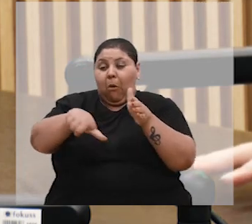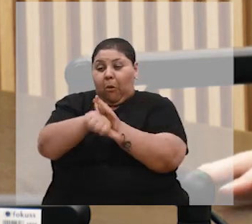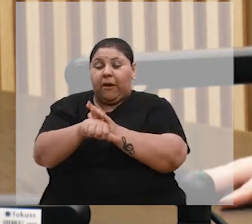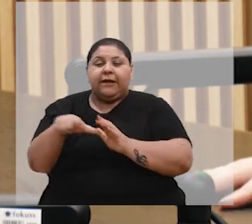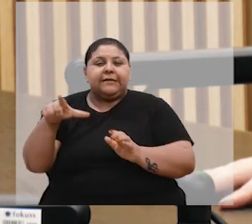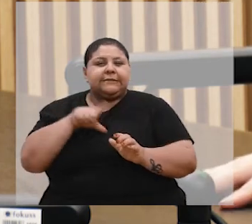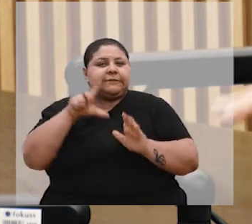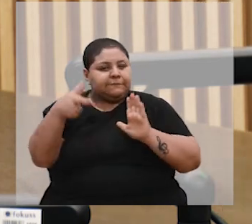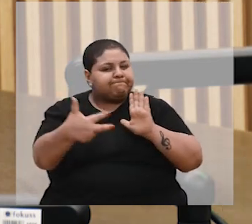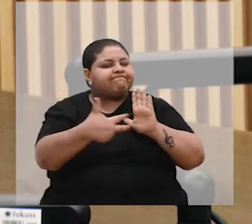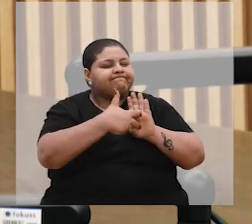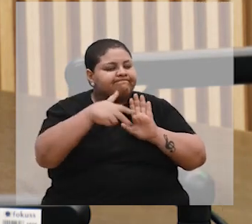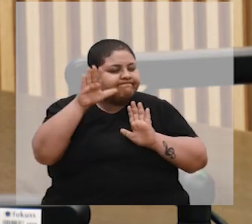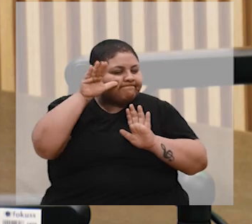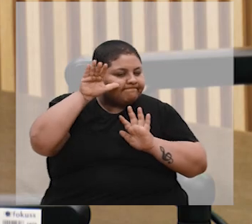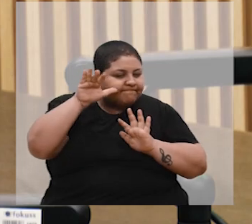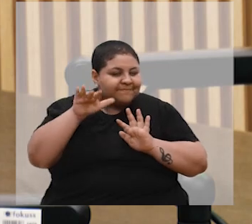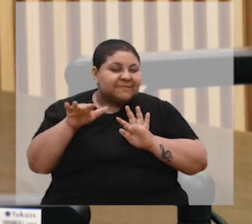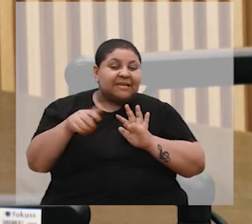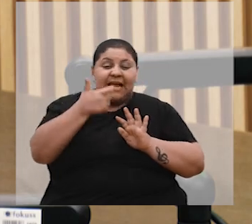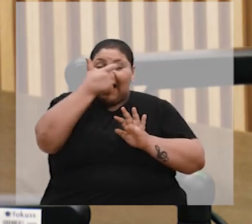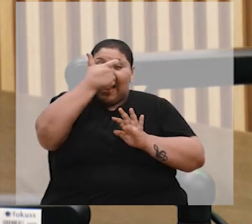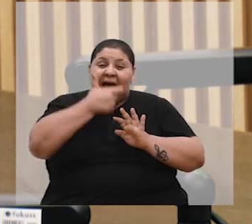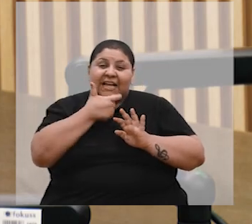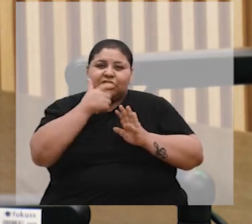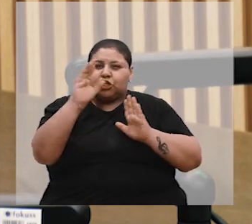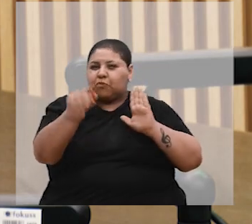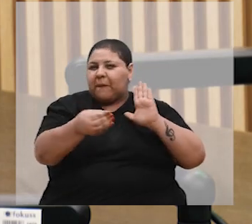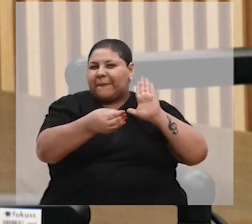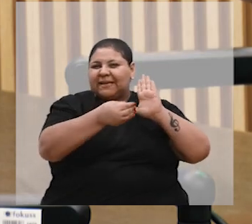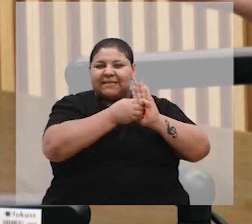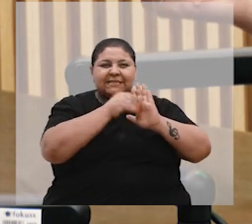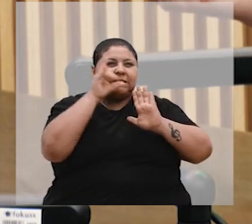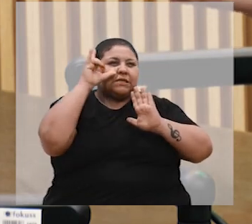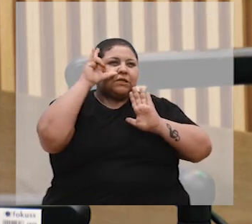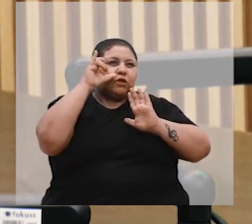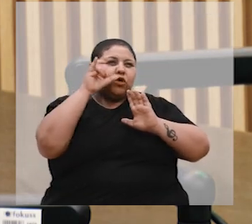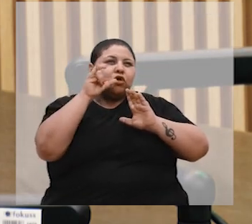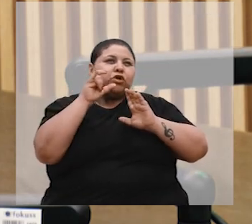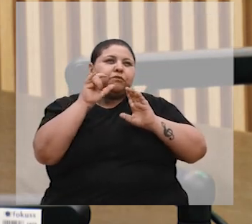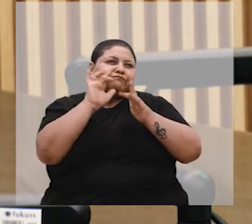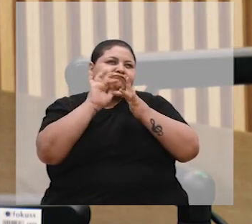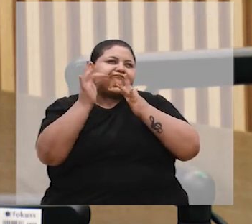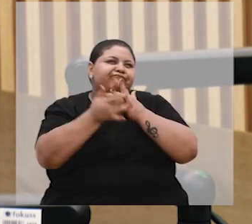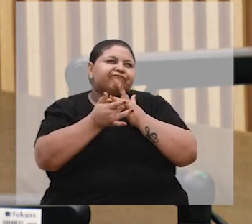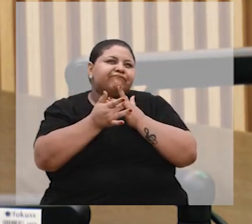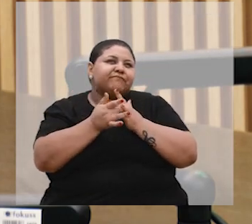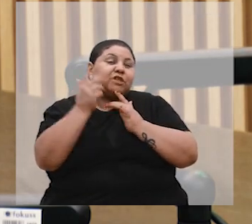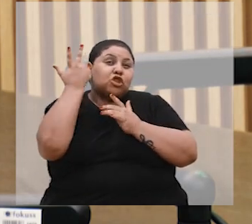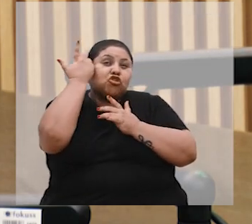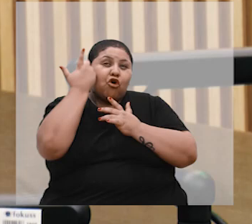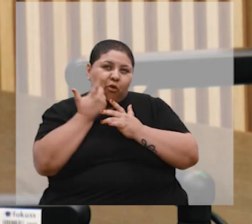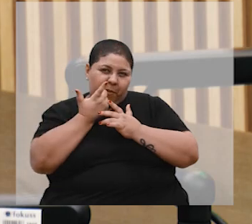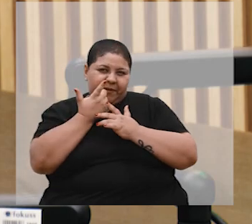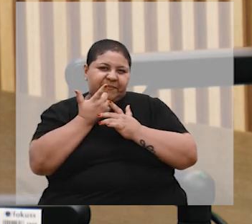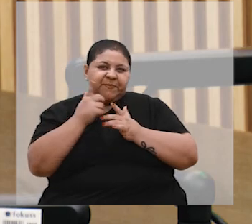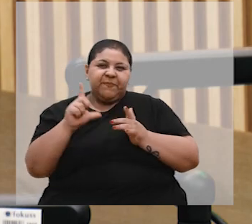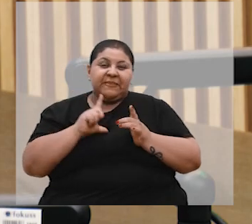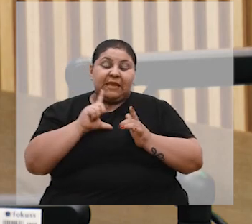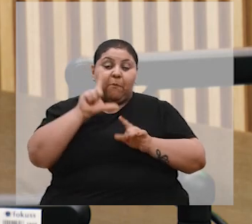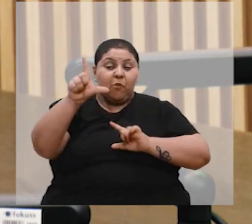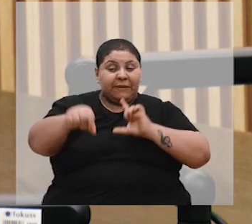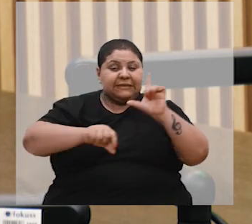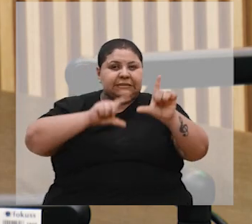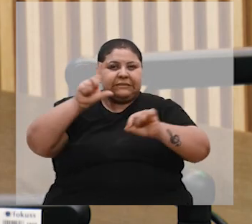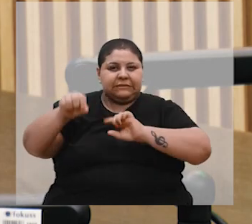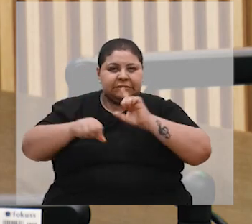ficar muito atento a isso. Às vezes acha, né, que uma publicação pode ser uma coisa muito simples. Nós temos algumas decisões nas quais a